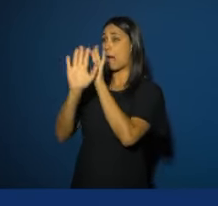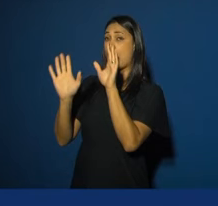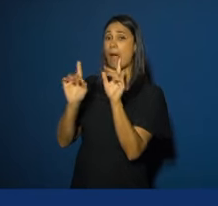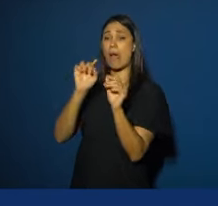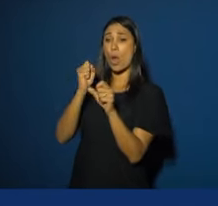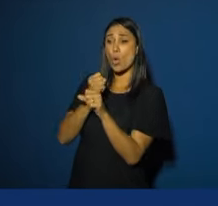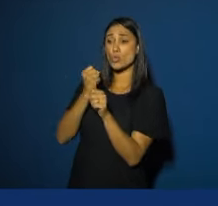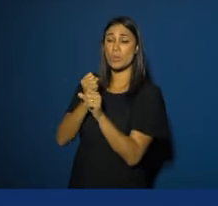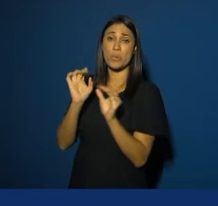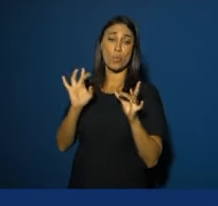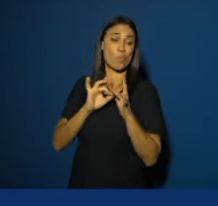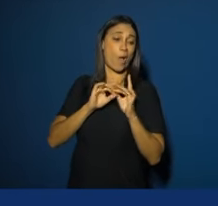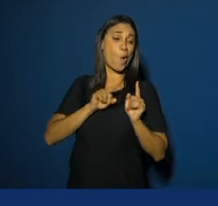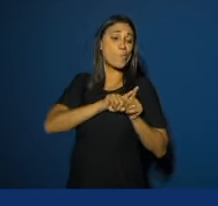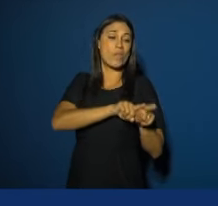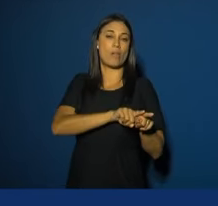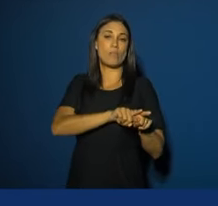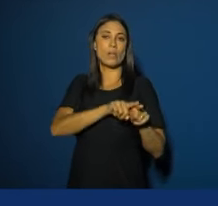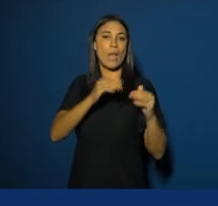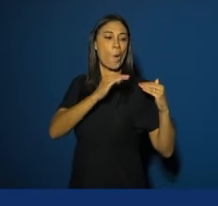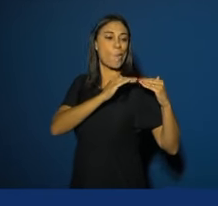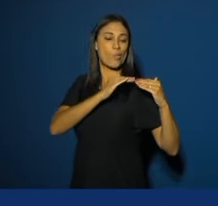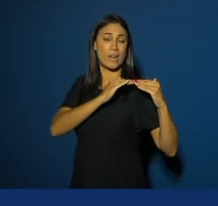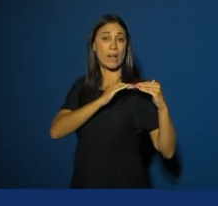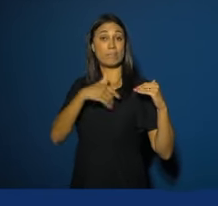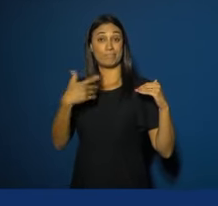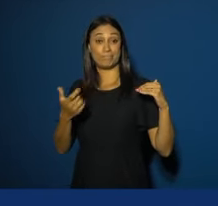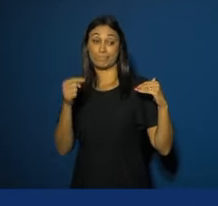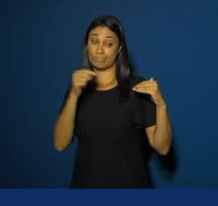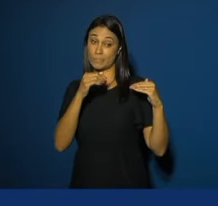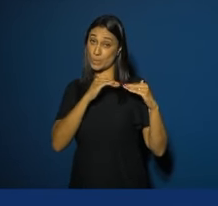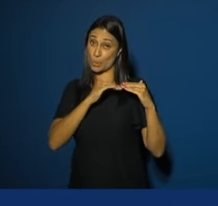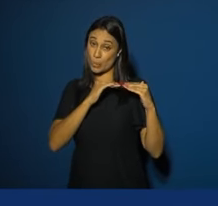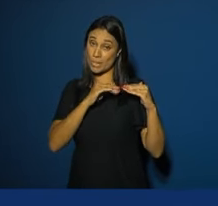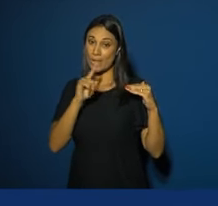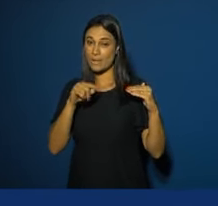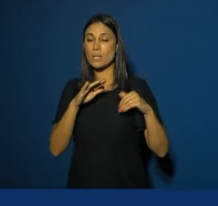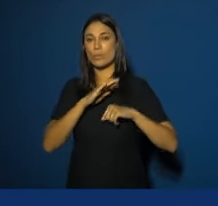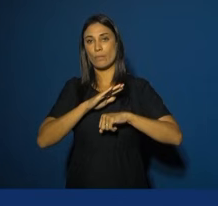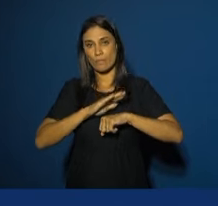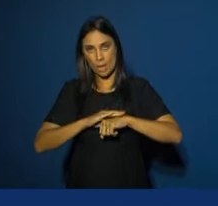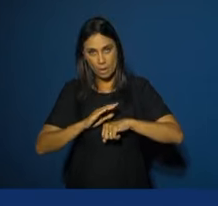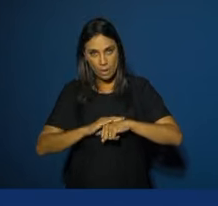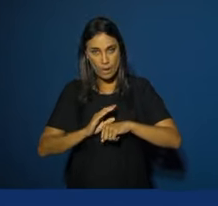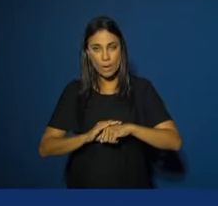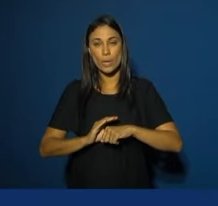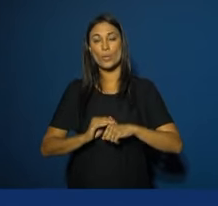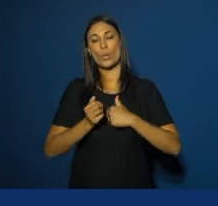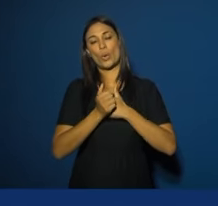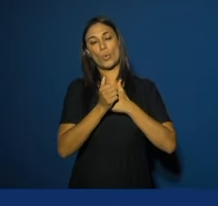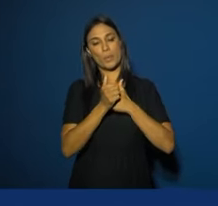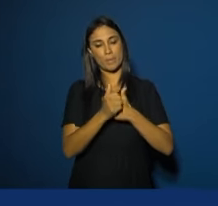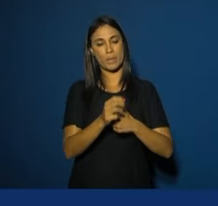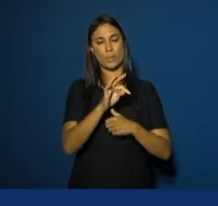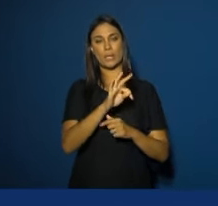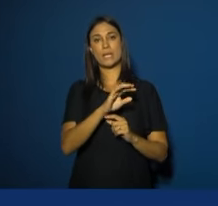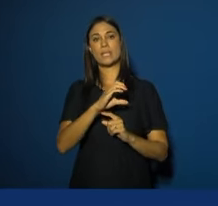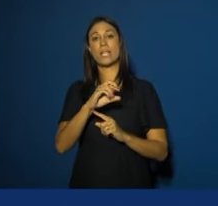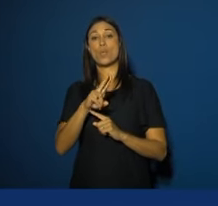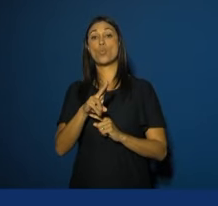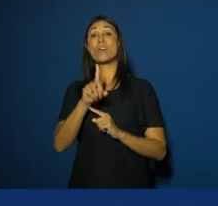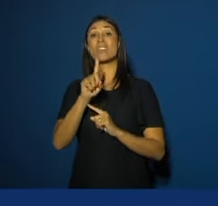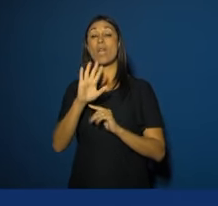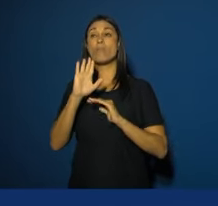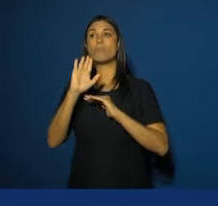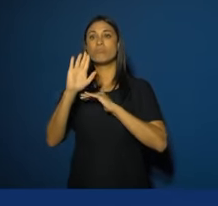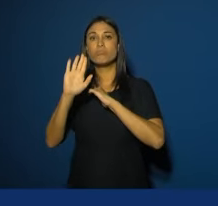construi o Consenso e o consenso ele tá sendo feito com acompanhamento do TCU que é um